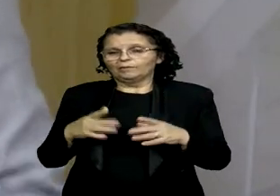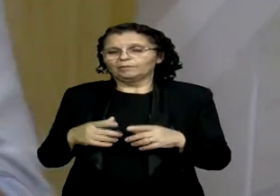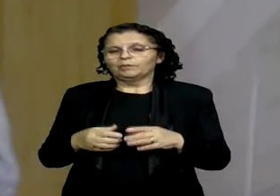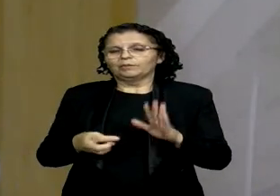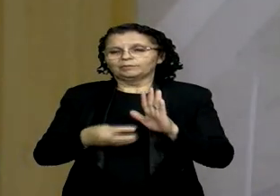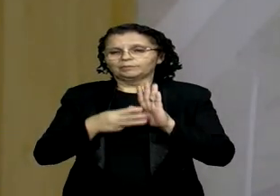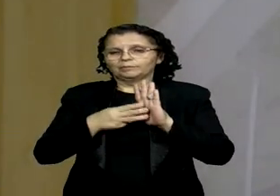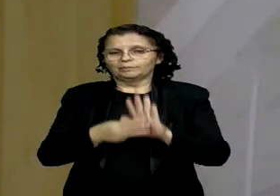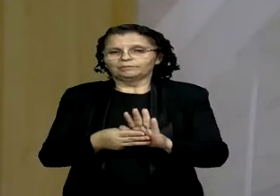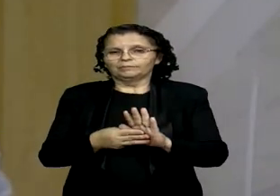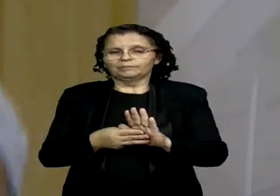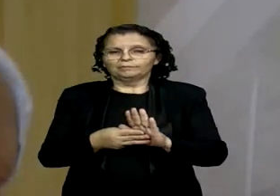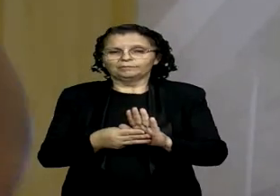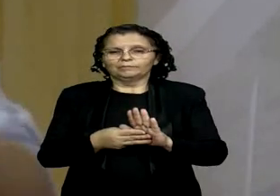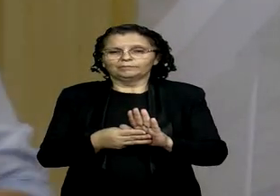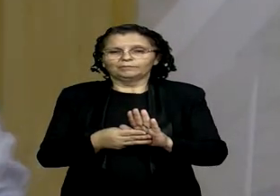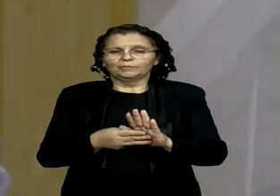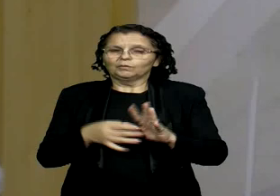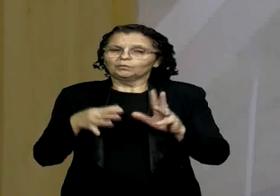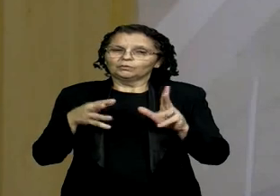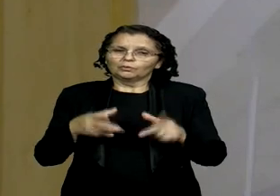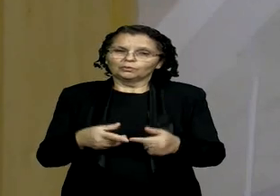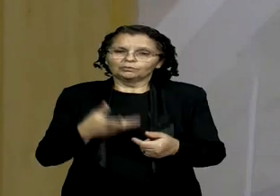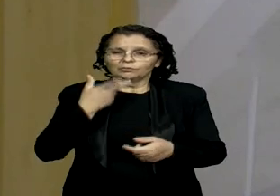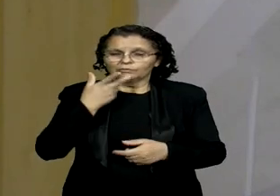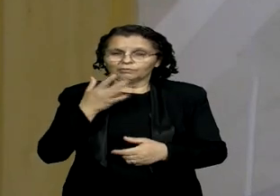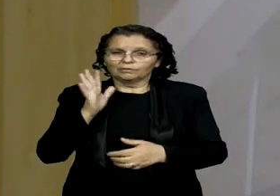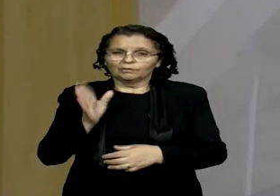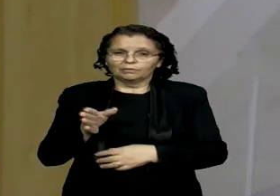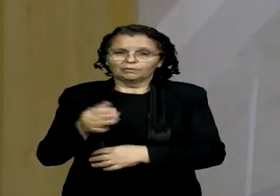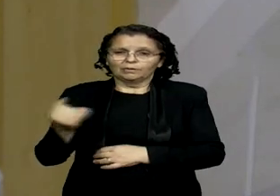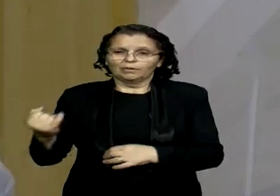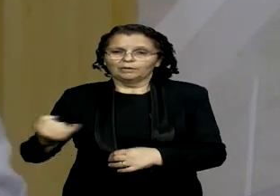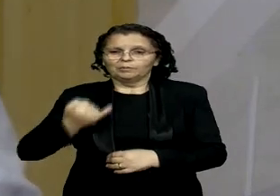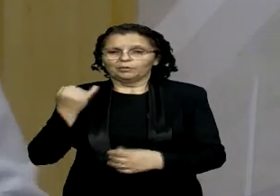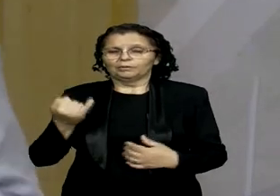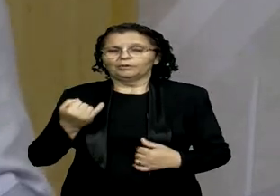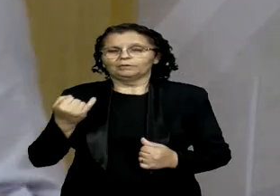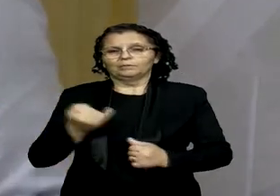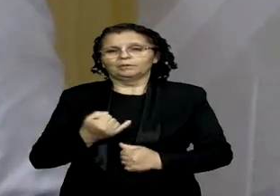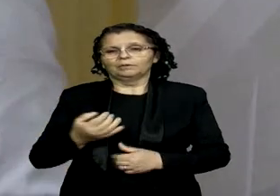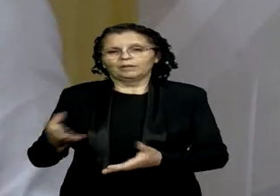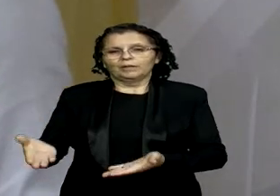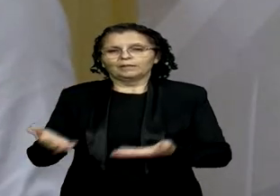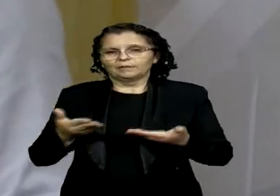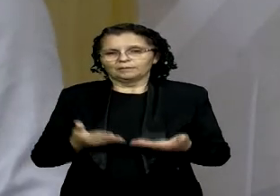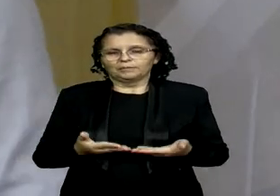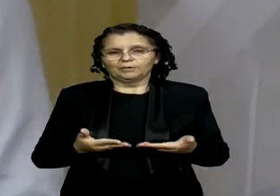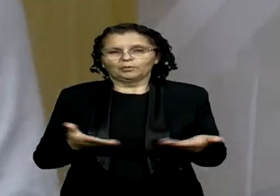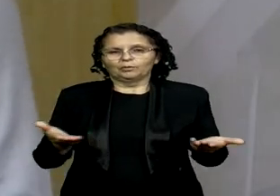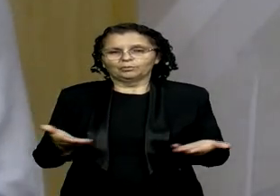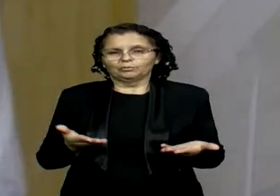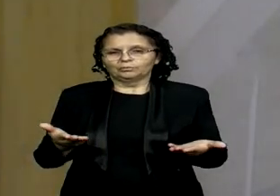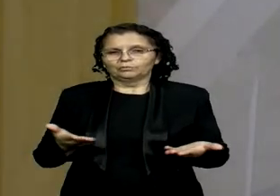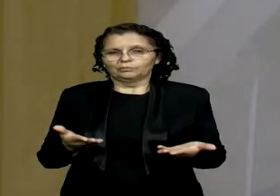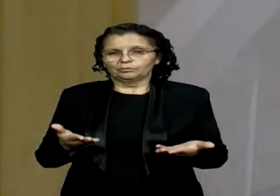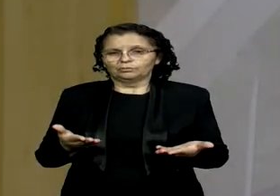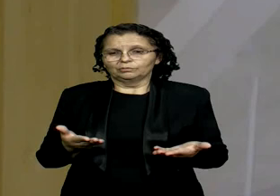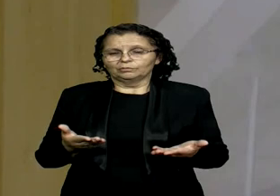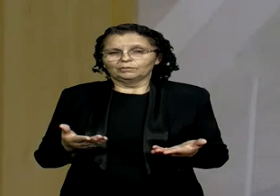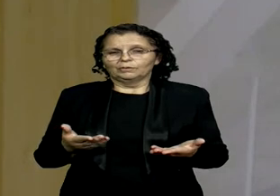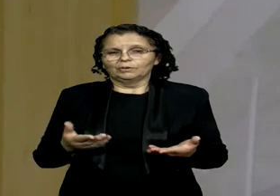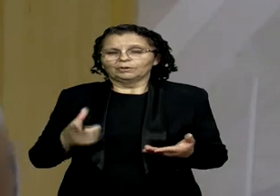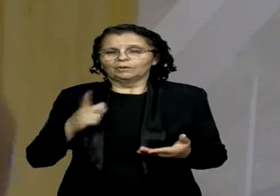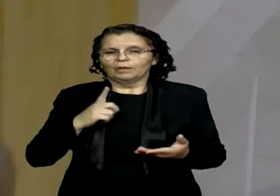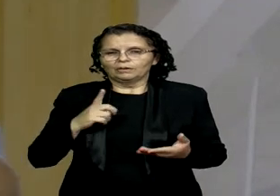moção. E acho que, como todos os outros já falaram aqui, né, a importância da gente estar recebendo você aqui hoje para que você